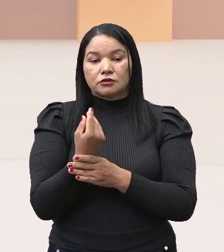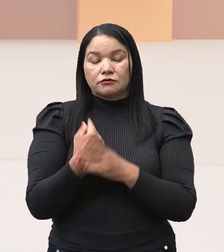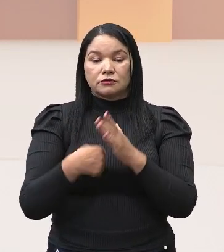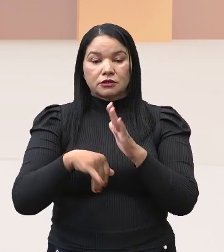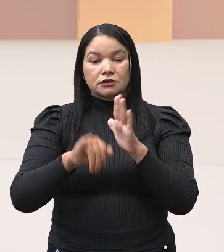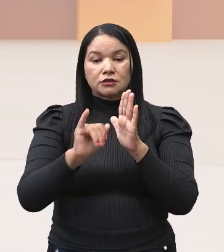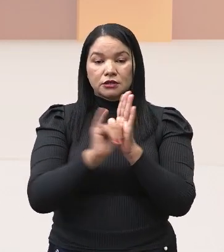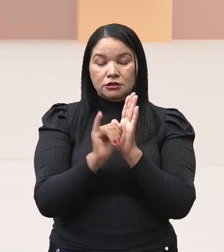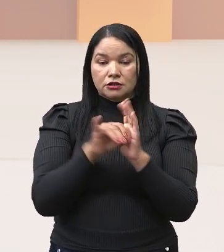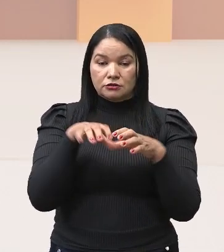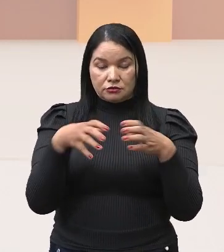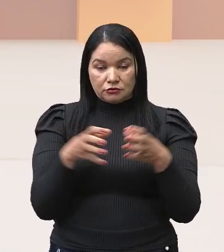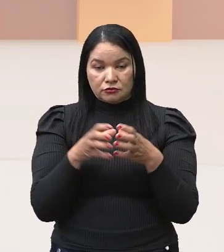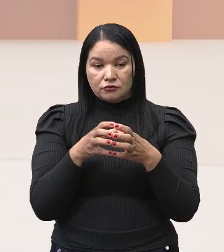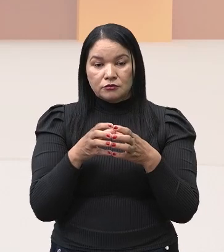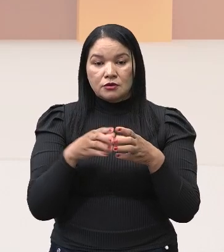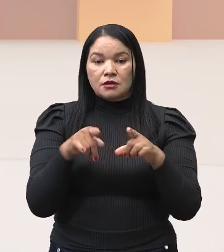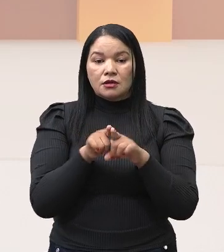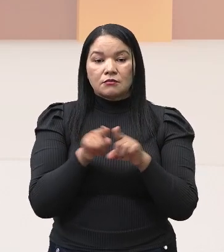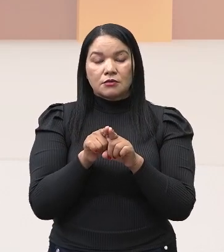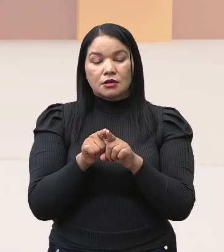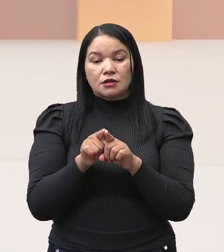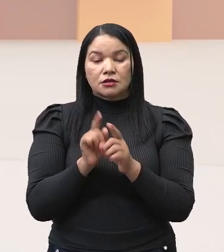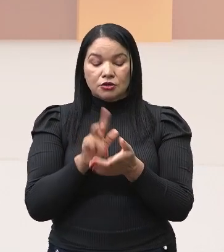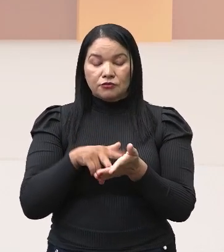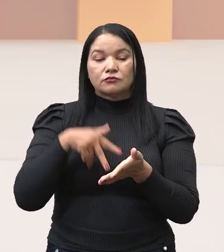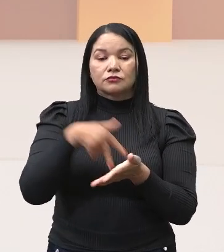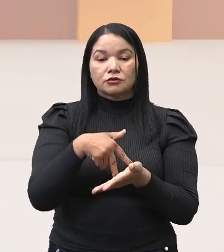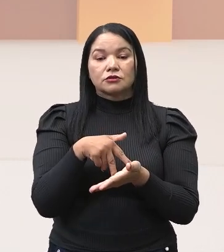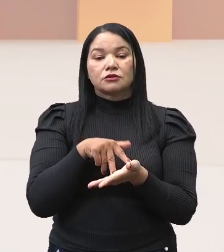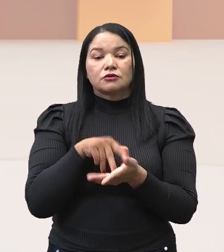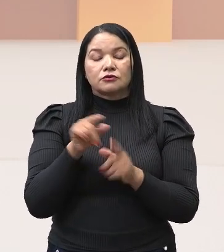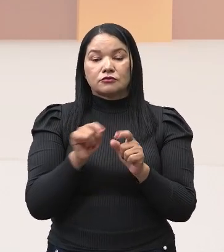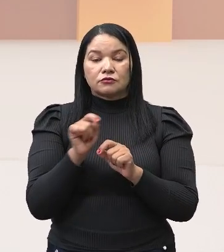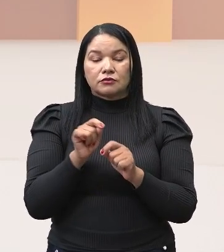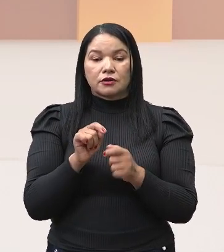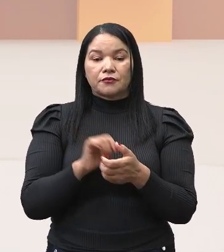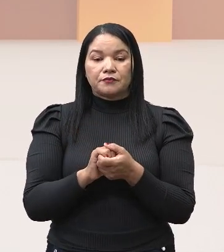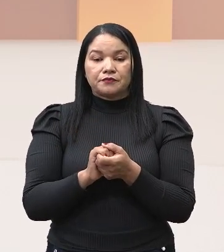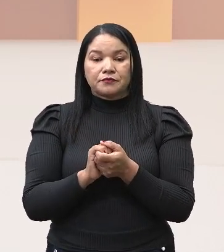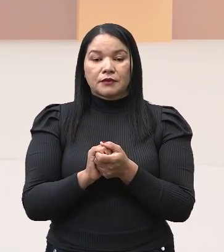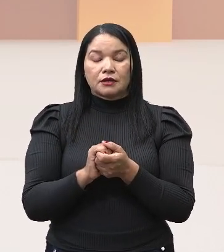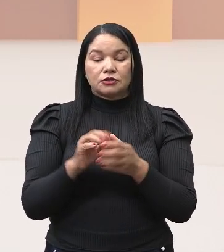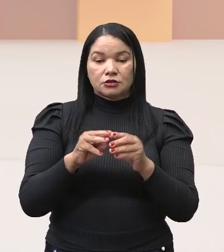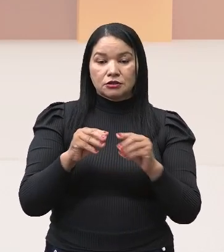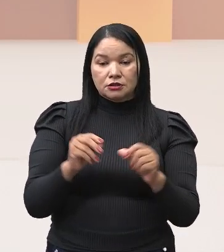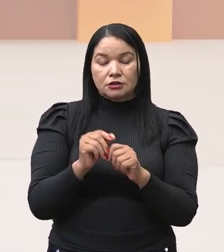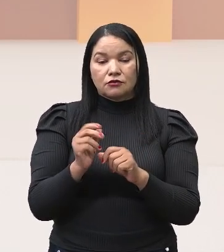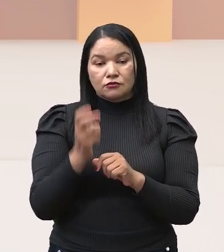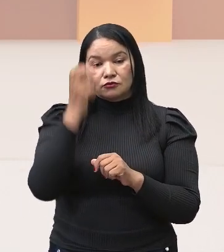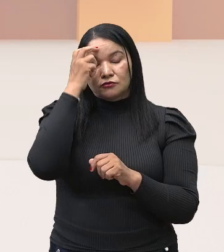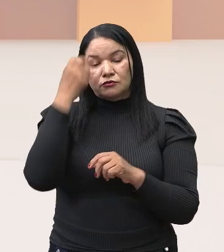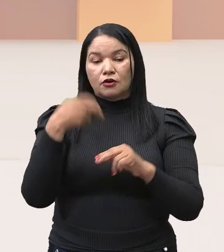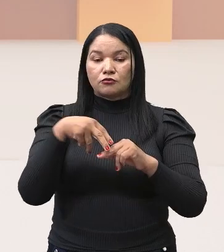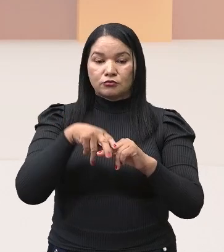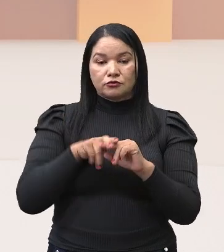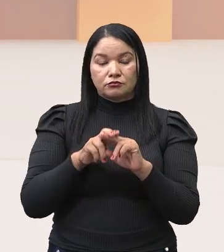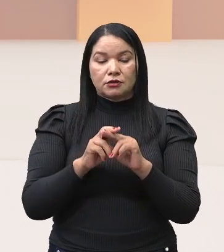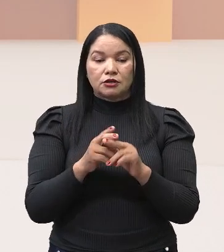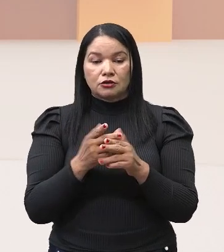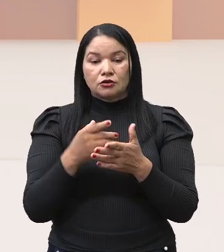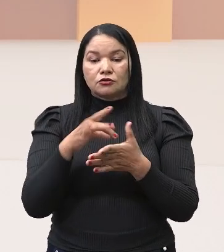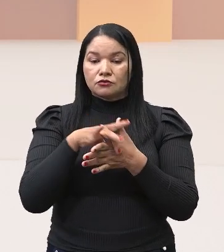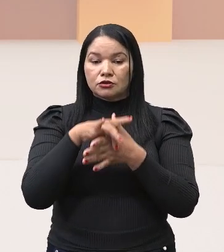identidade coletiva que resistiu ao intento de desintegração cultural imposto